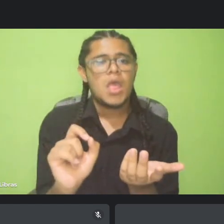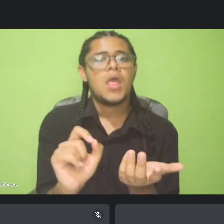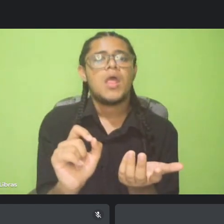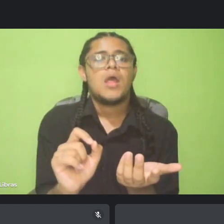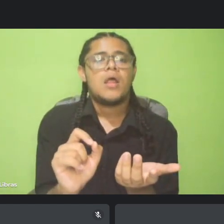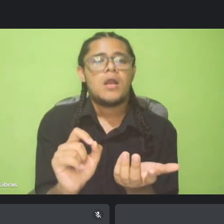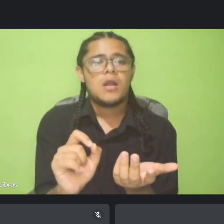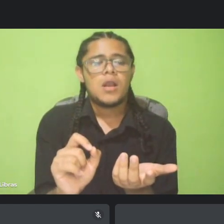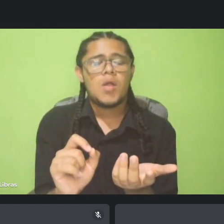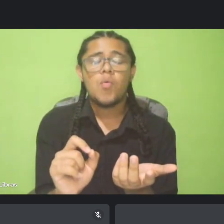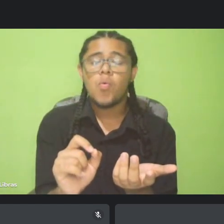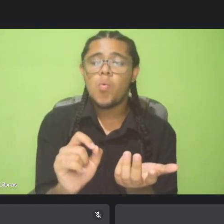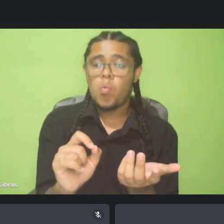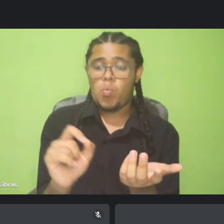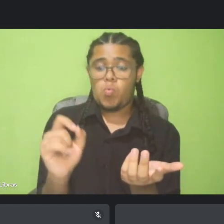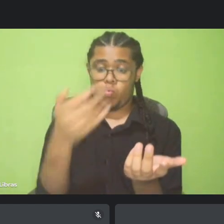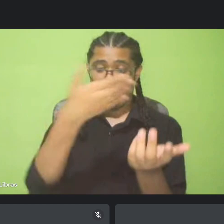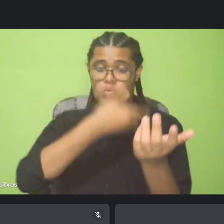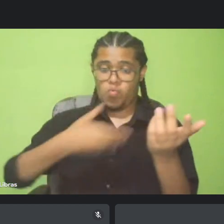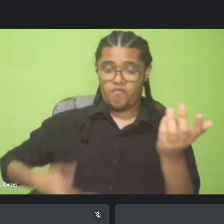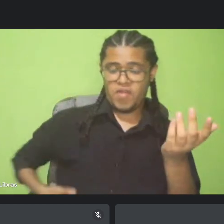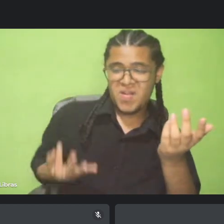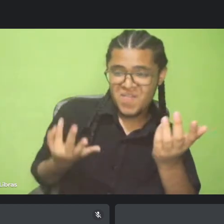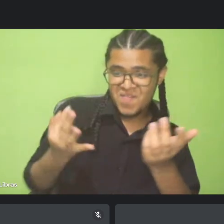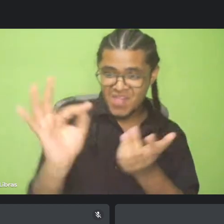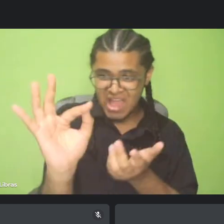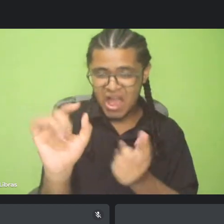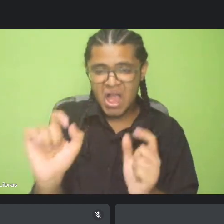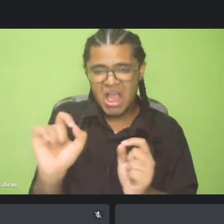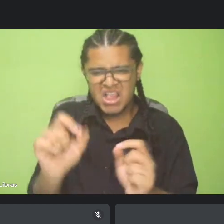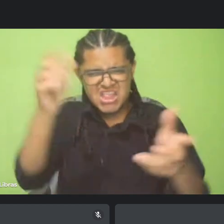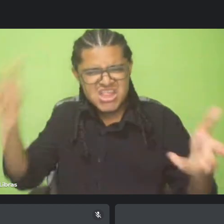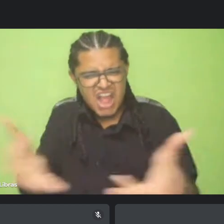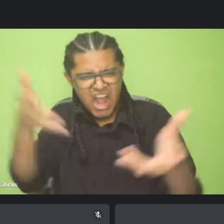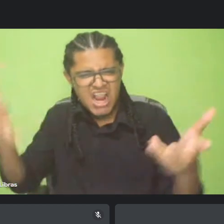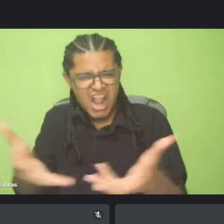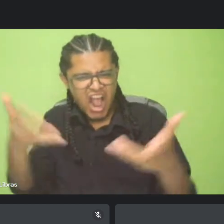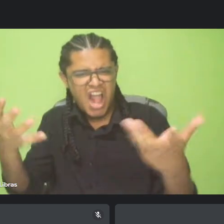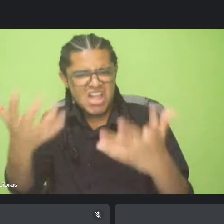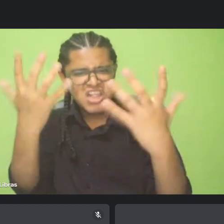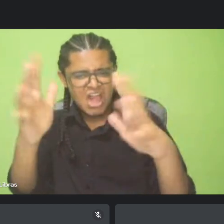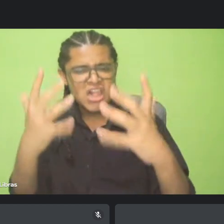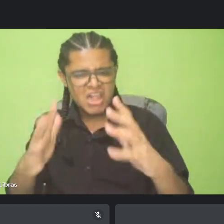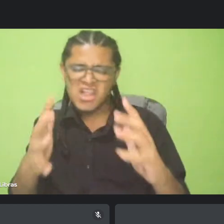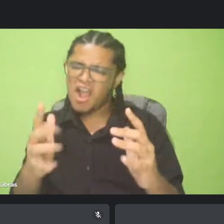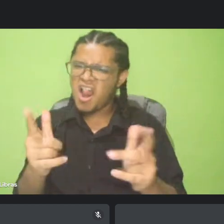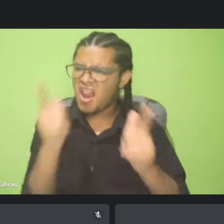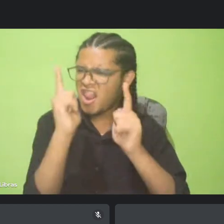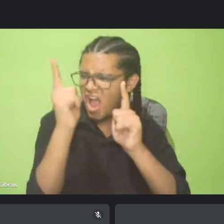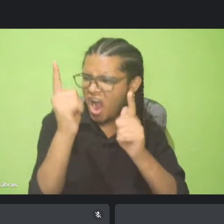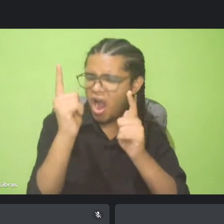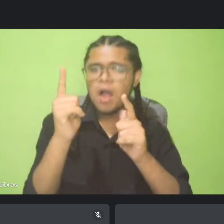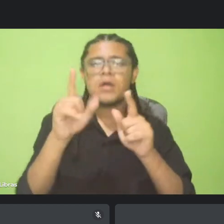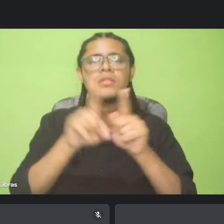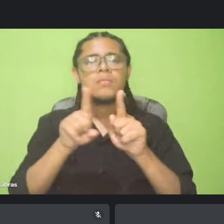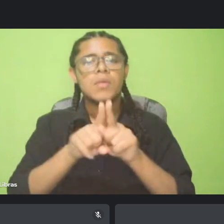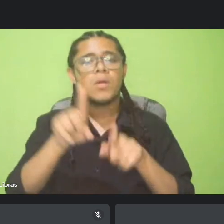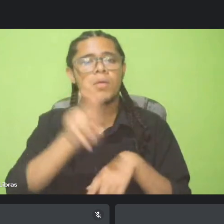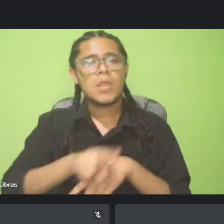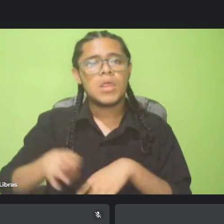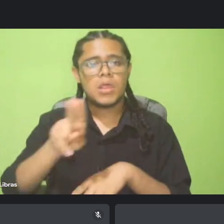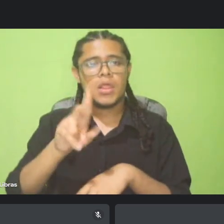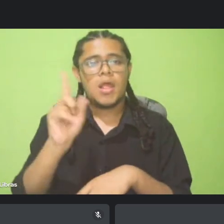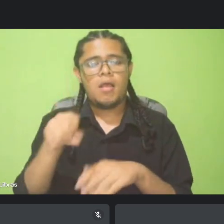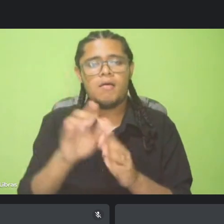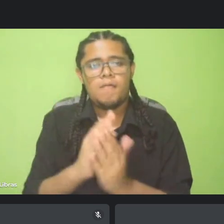Alimenta a corrupção. Sua quadrilha. Usa a Bíblia enquanto proteção e escudo. Conhecereis a